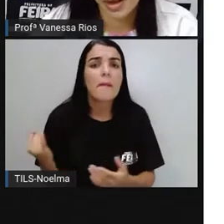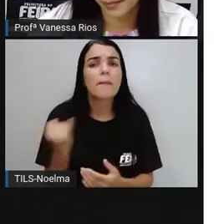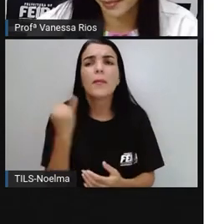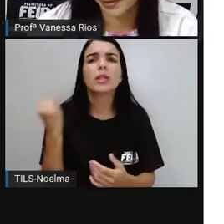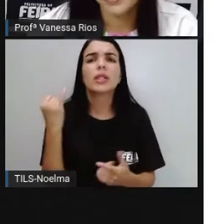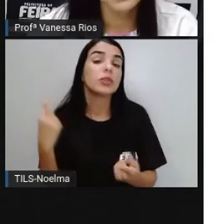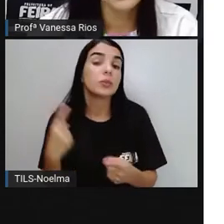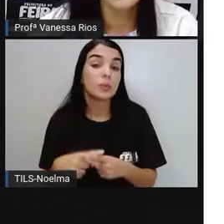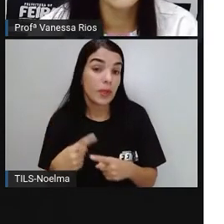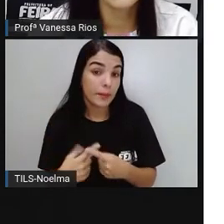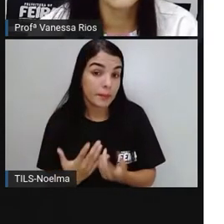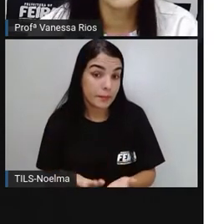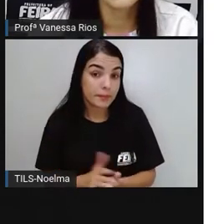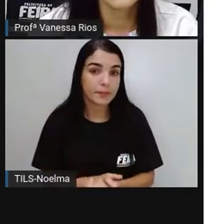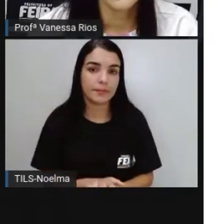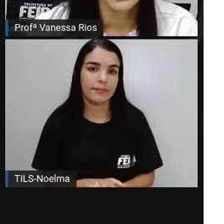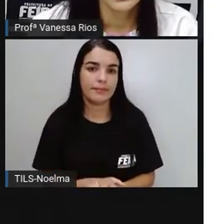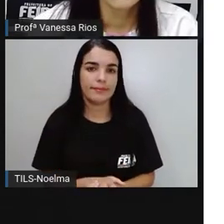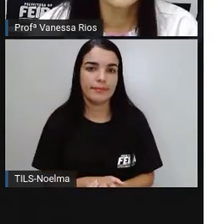de um mapa?